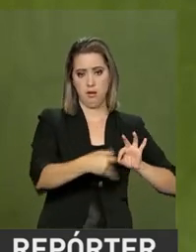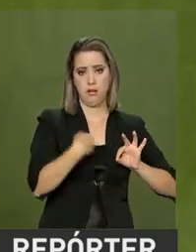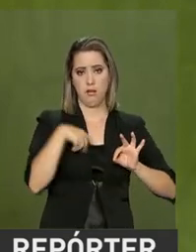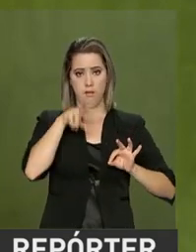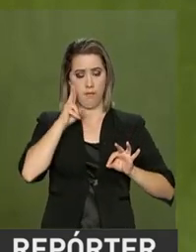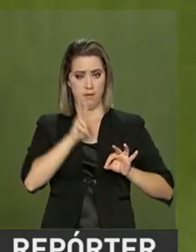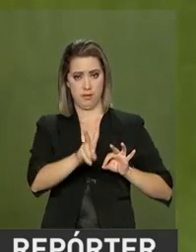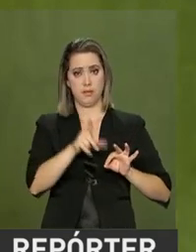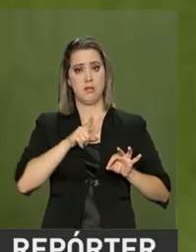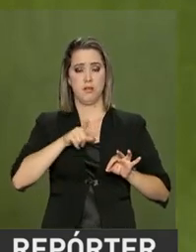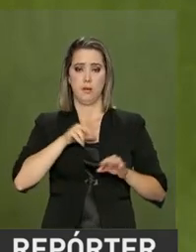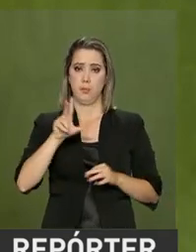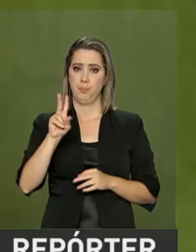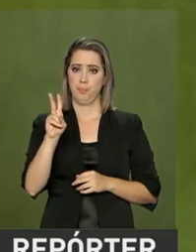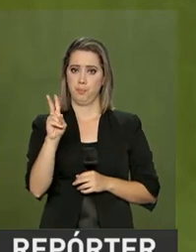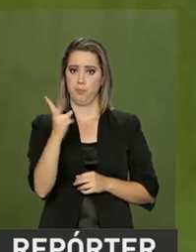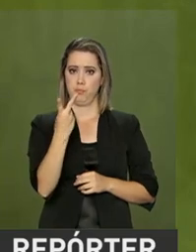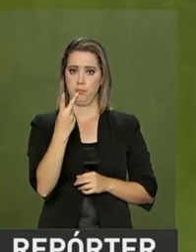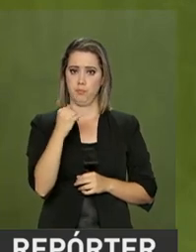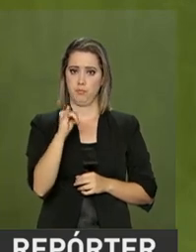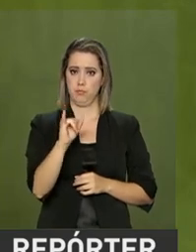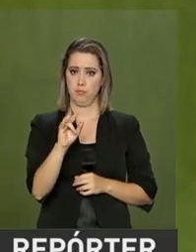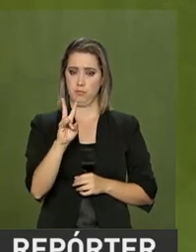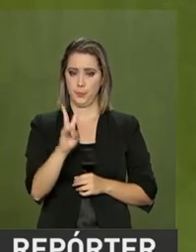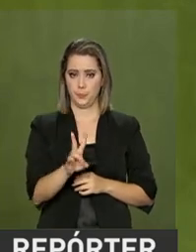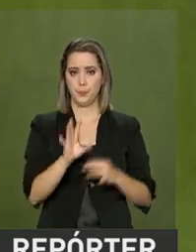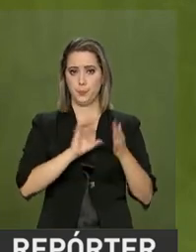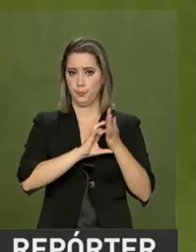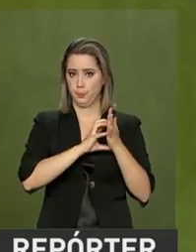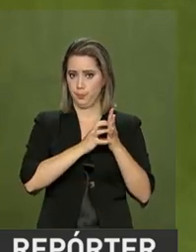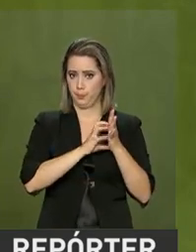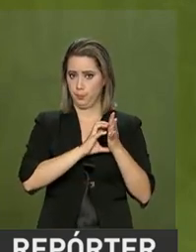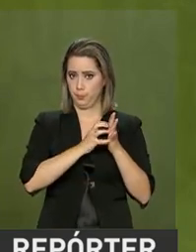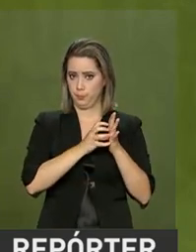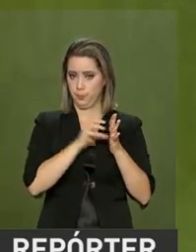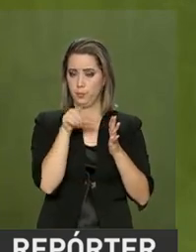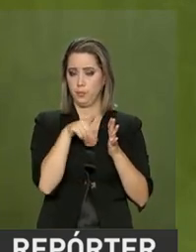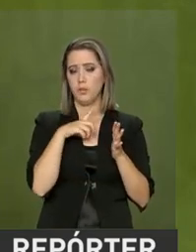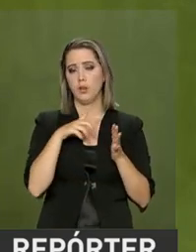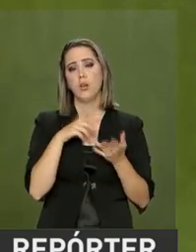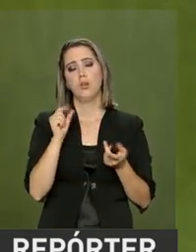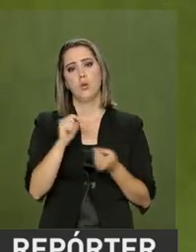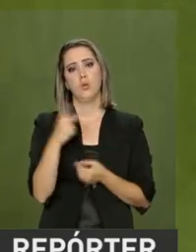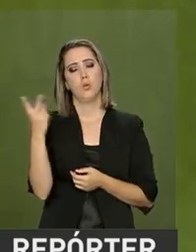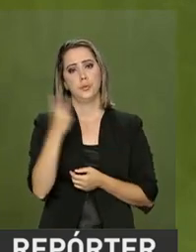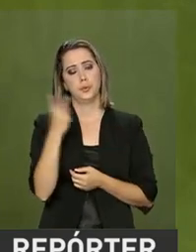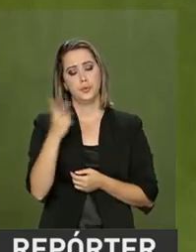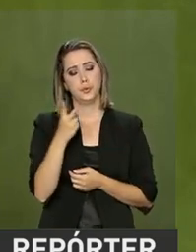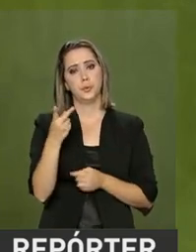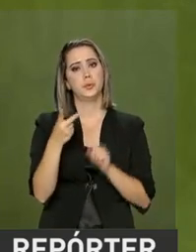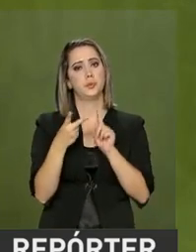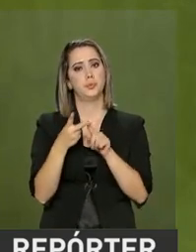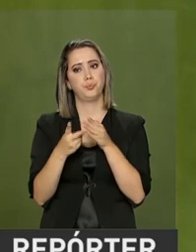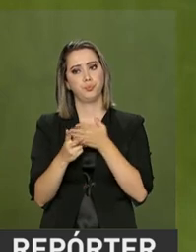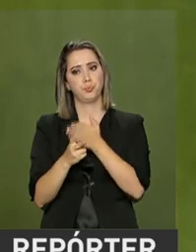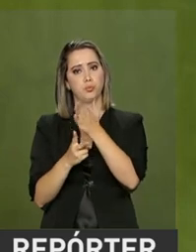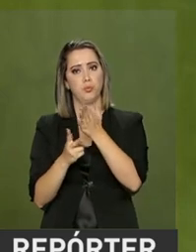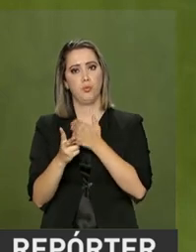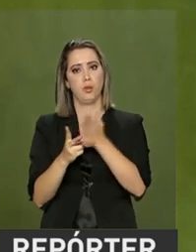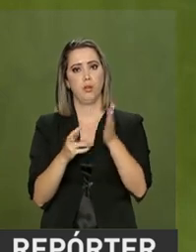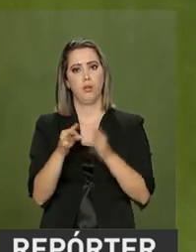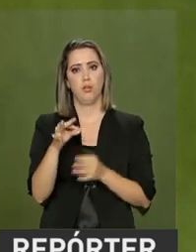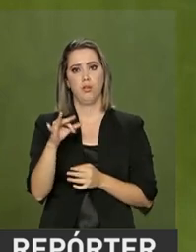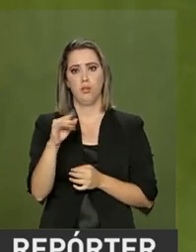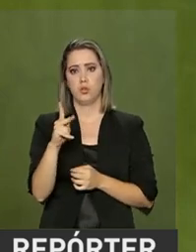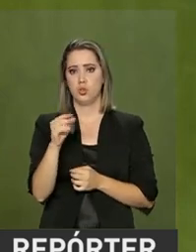HIV e leva entre 15 e 20 minutos para ficar pronto. O teste funciona para os dois subtipos do vírus que provoca a